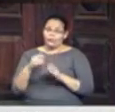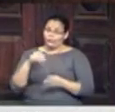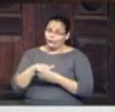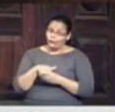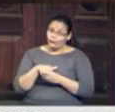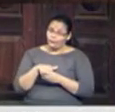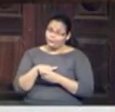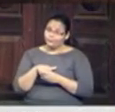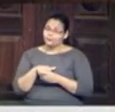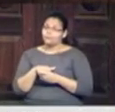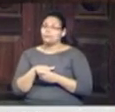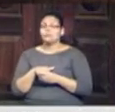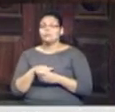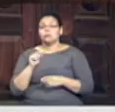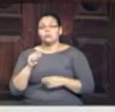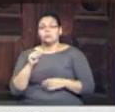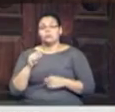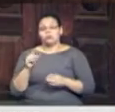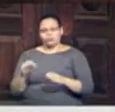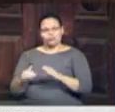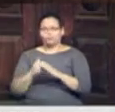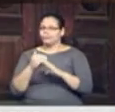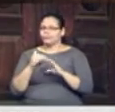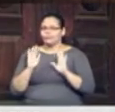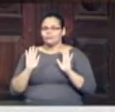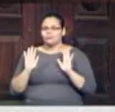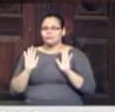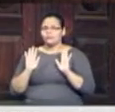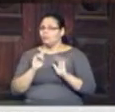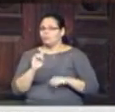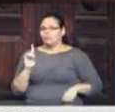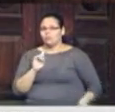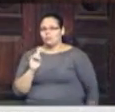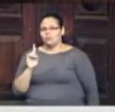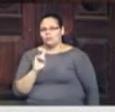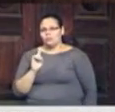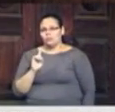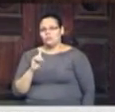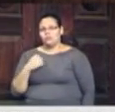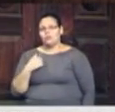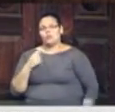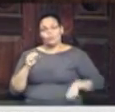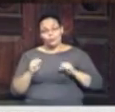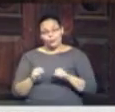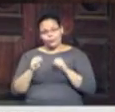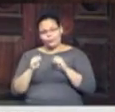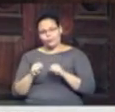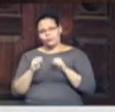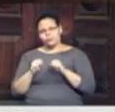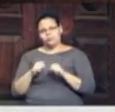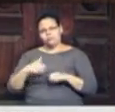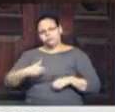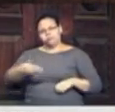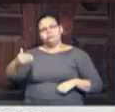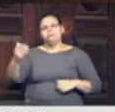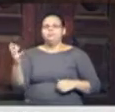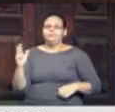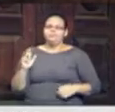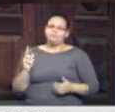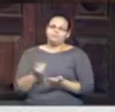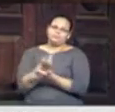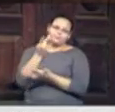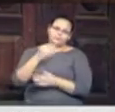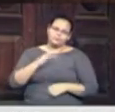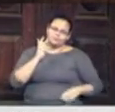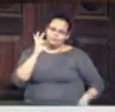vota naquilo que a gente recebeu e não no que poderá acontecer no